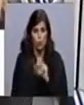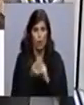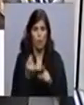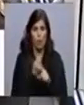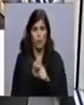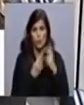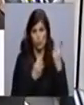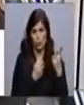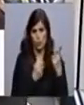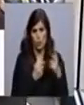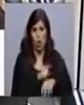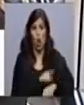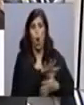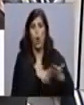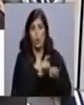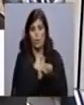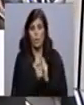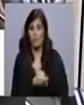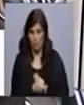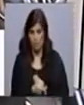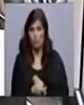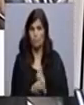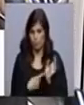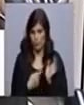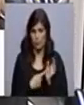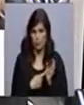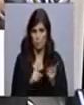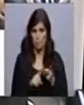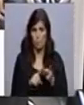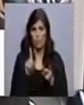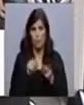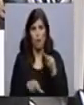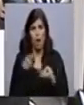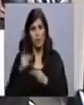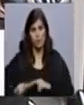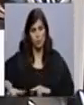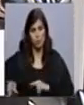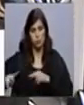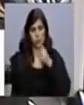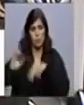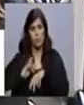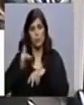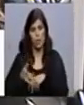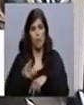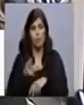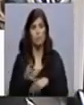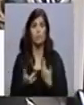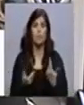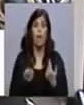nitidamente: horários adaptados e uma avaliação na progressão da carreira, tendo em conta